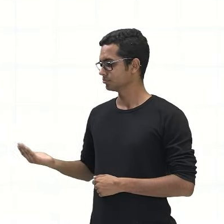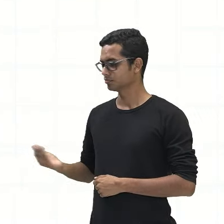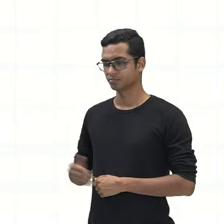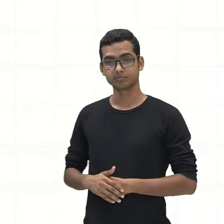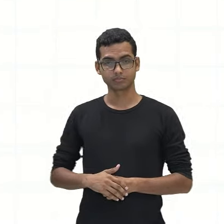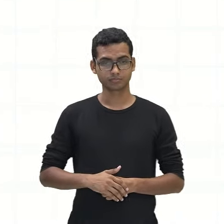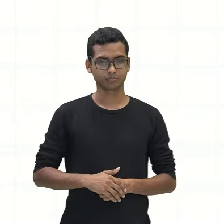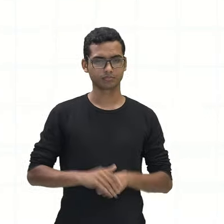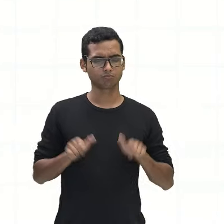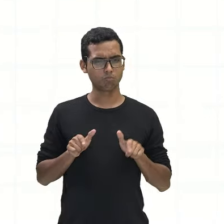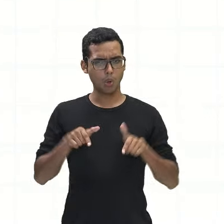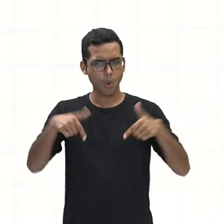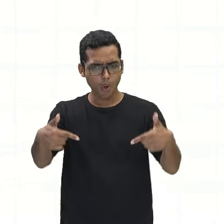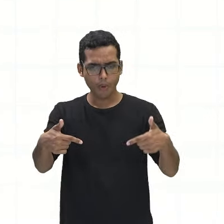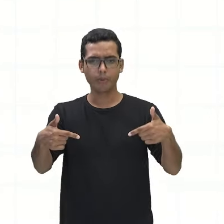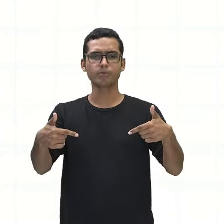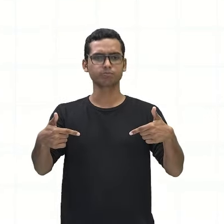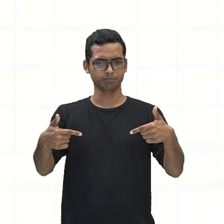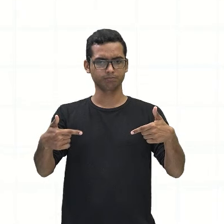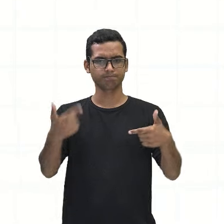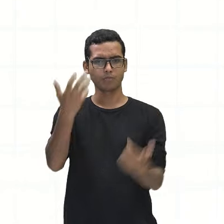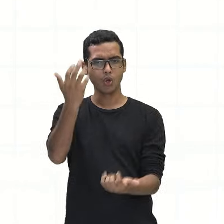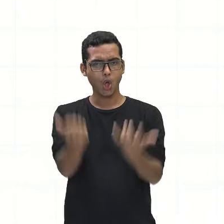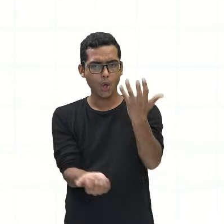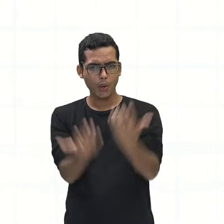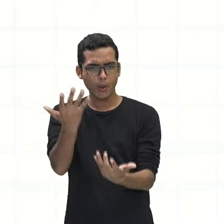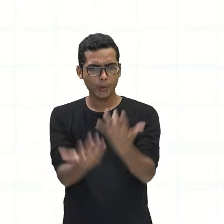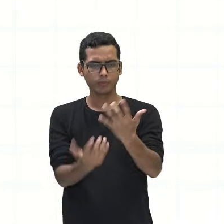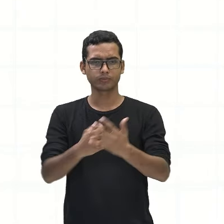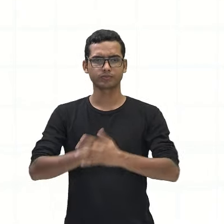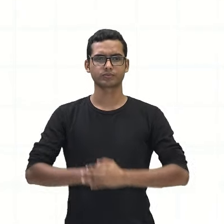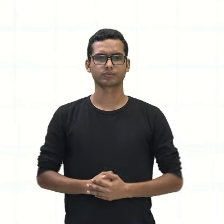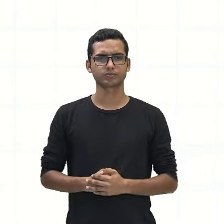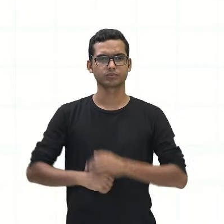de uma operação, Operação Queimadas